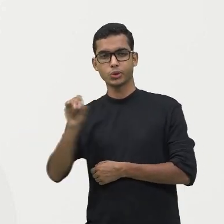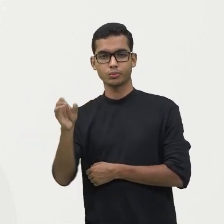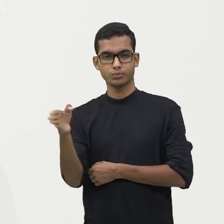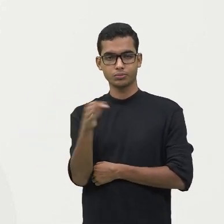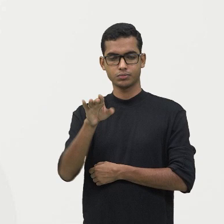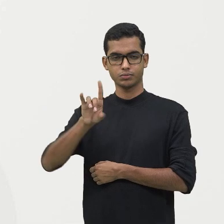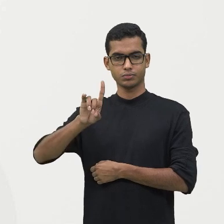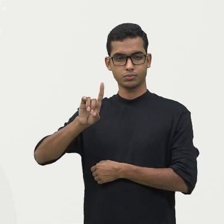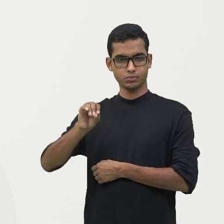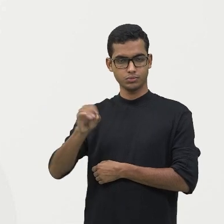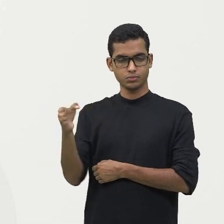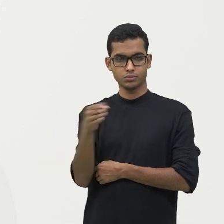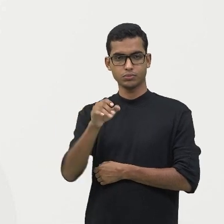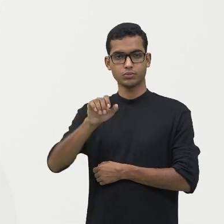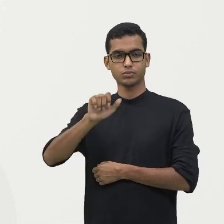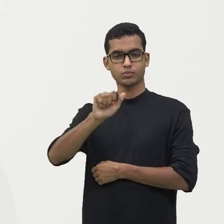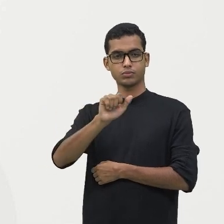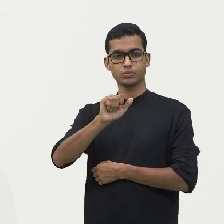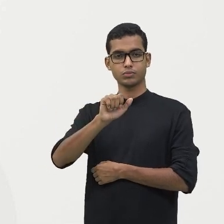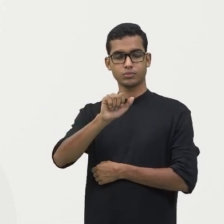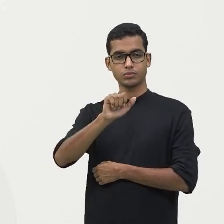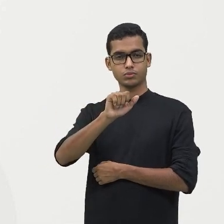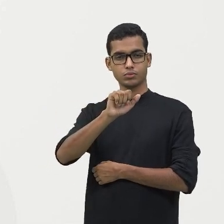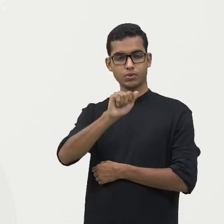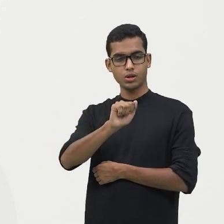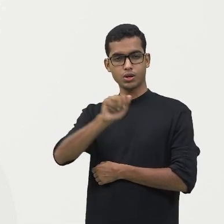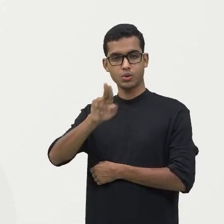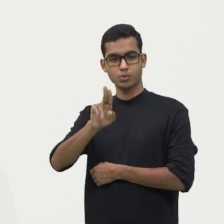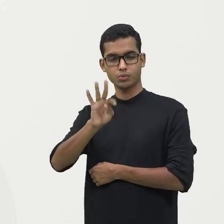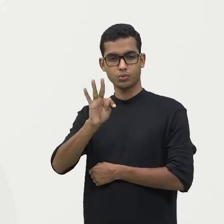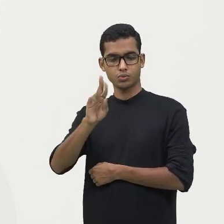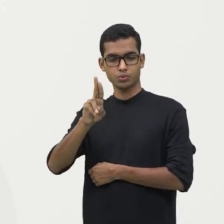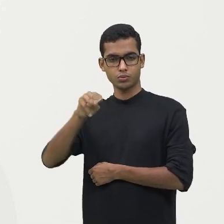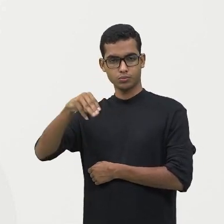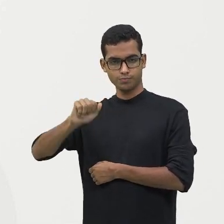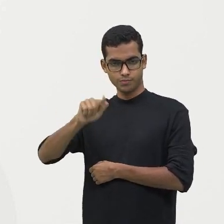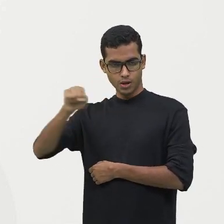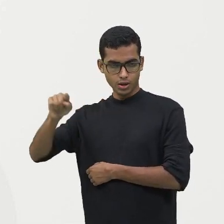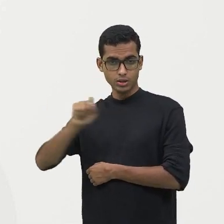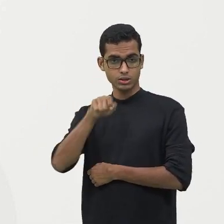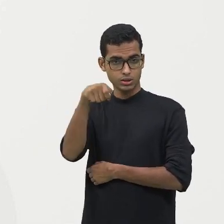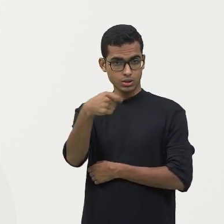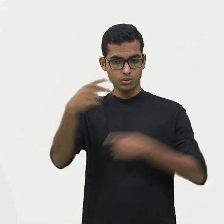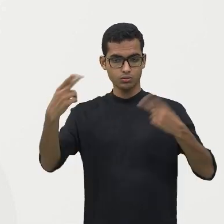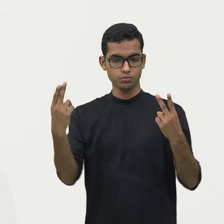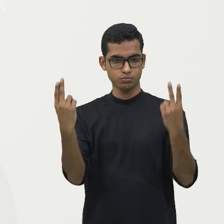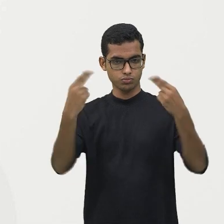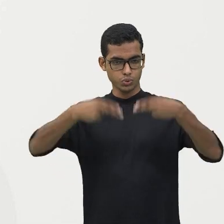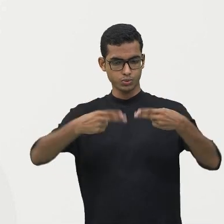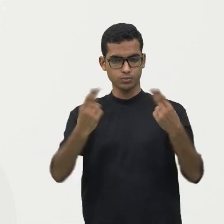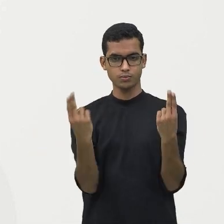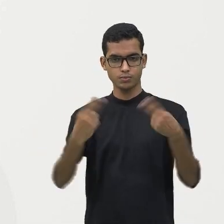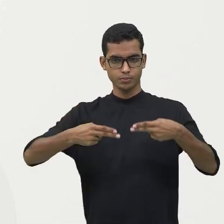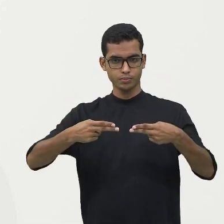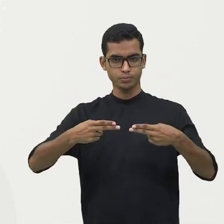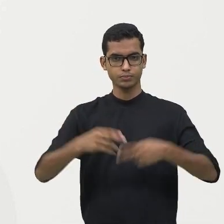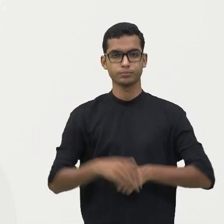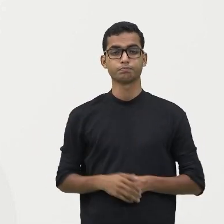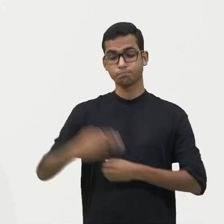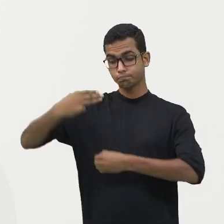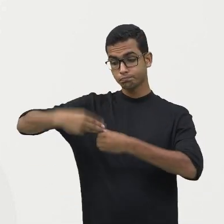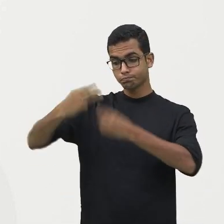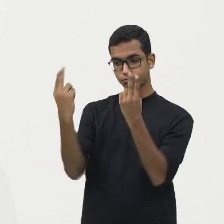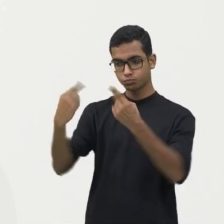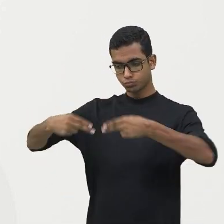de Santana, foi lá mesmo. E aí, então, gente, a gente tem uma esponja aí. A esponja a gente não consegue ver,